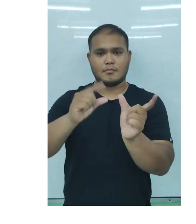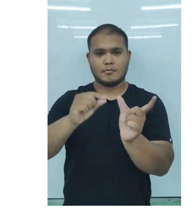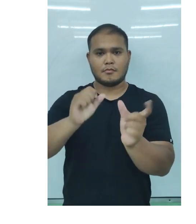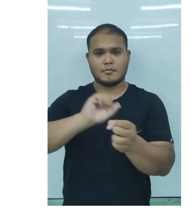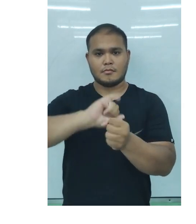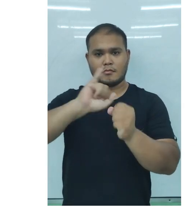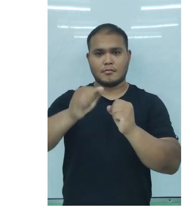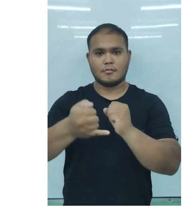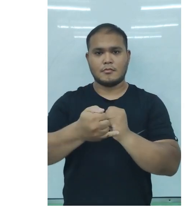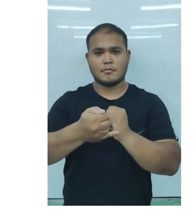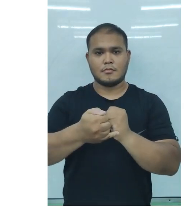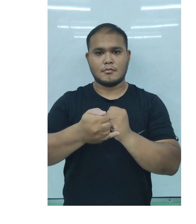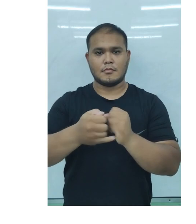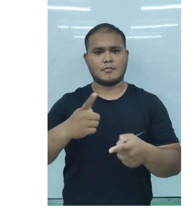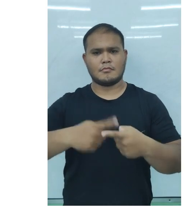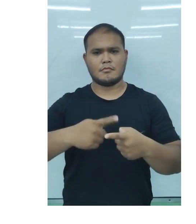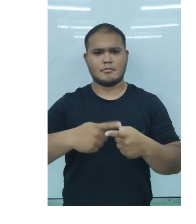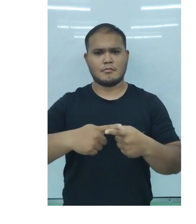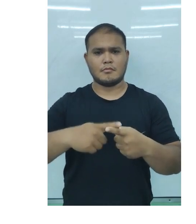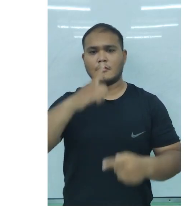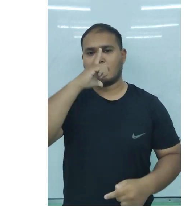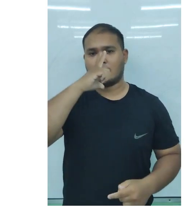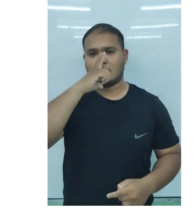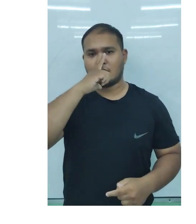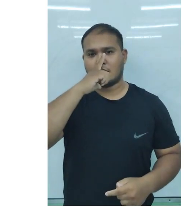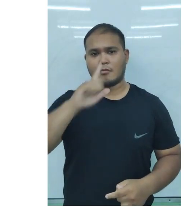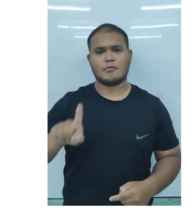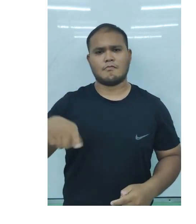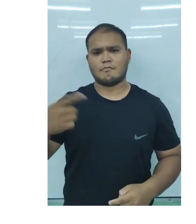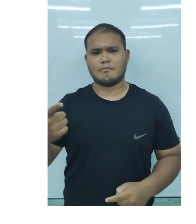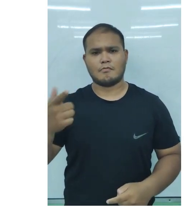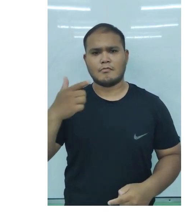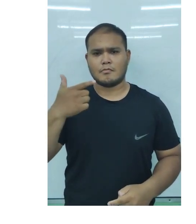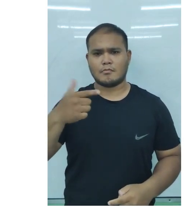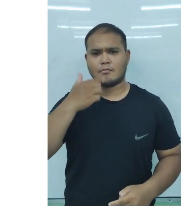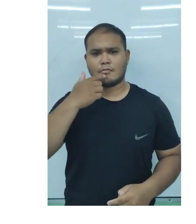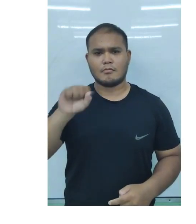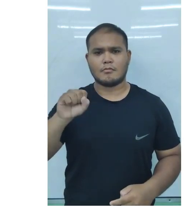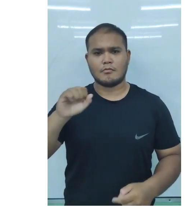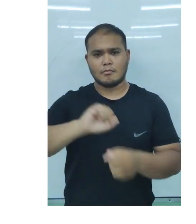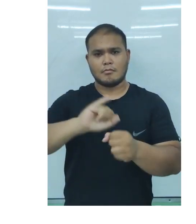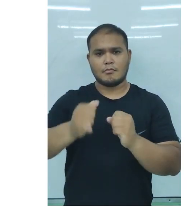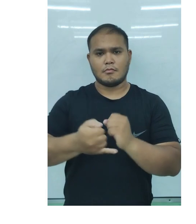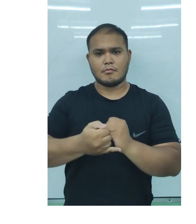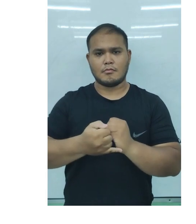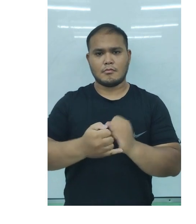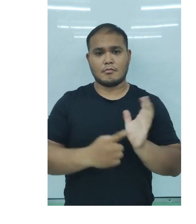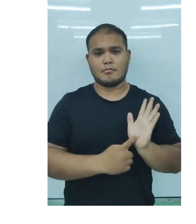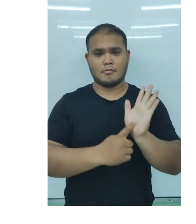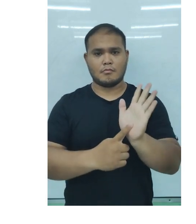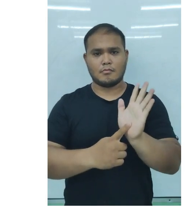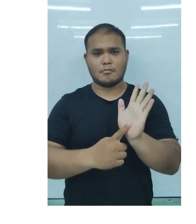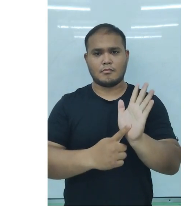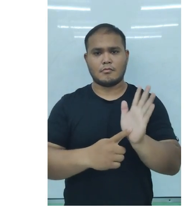graus dos adjetivos. Isso porque, em latim, como nas outras línguas, os adjetivos eles podem expressar